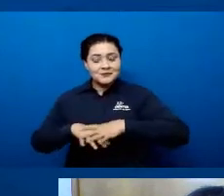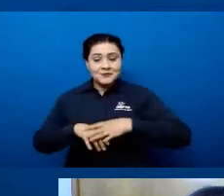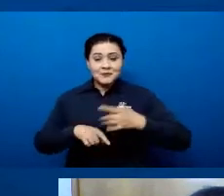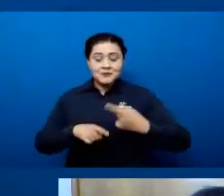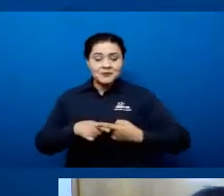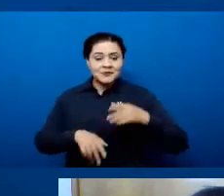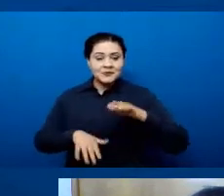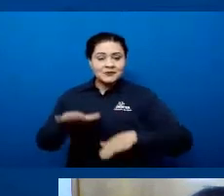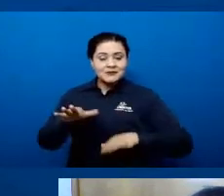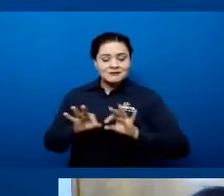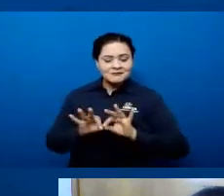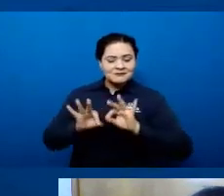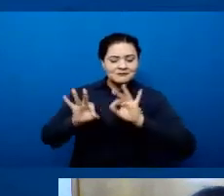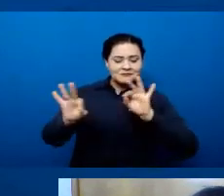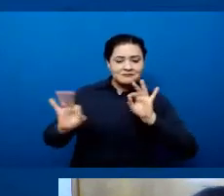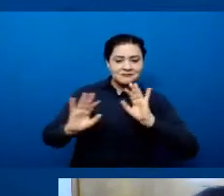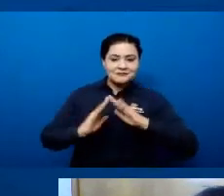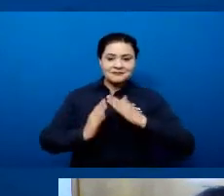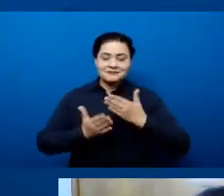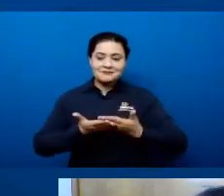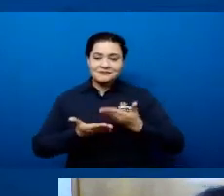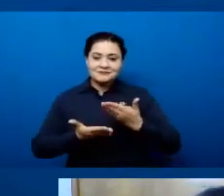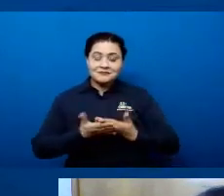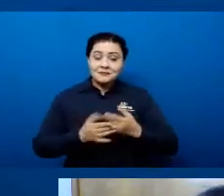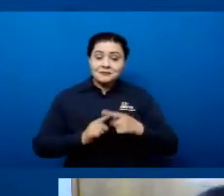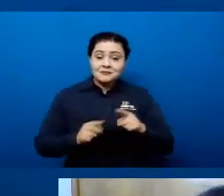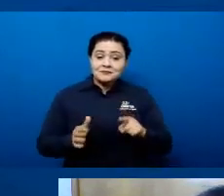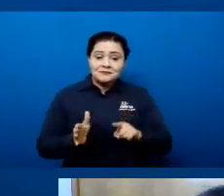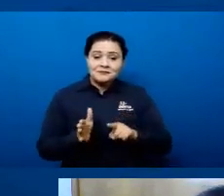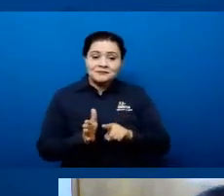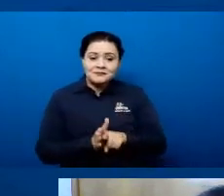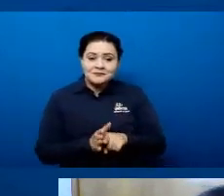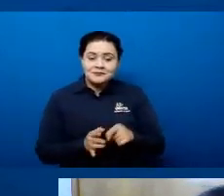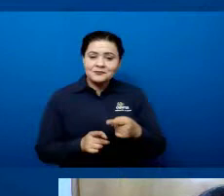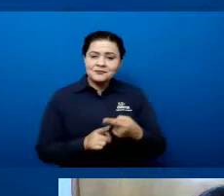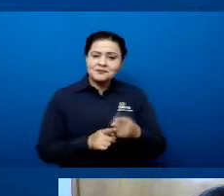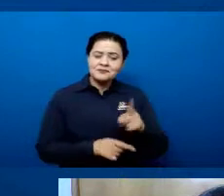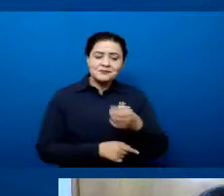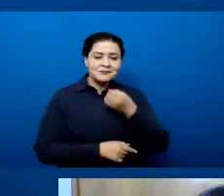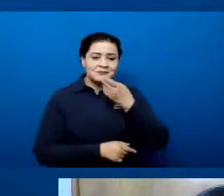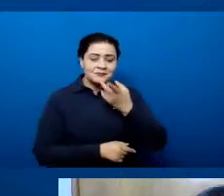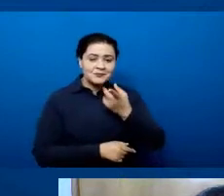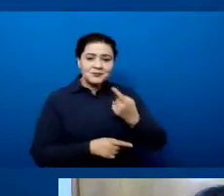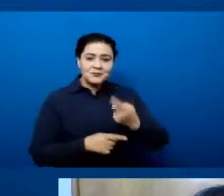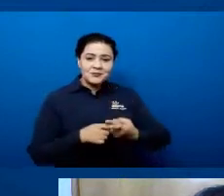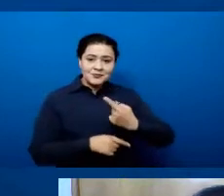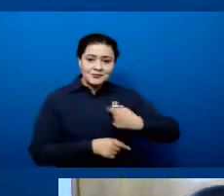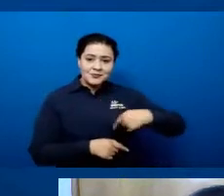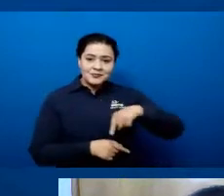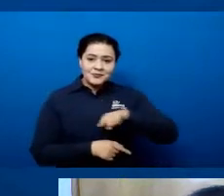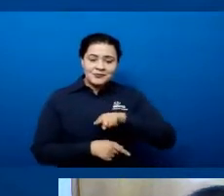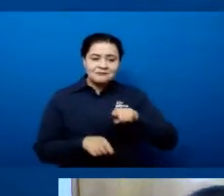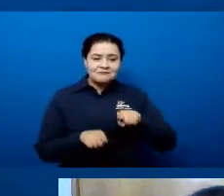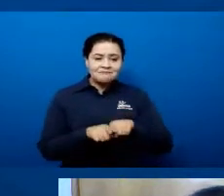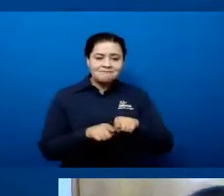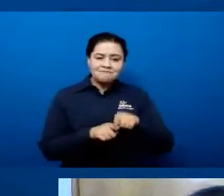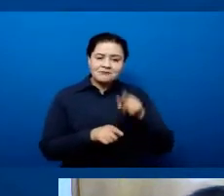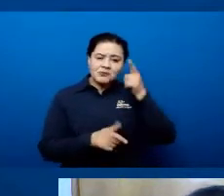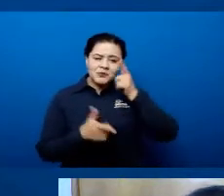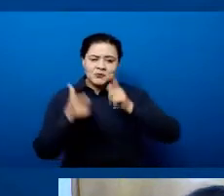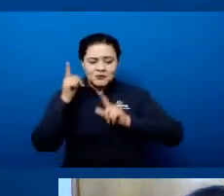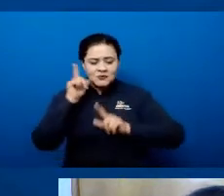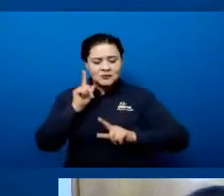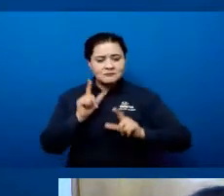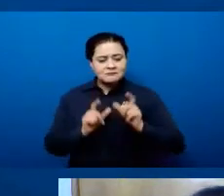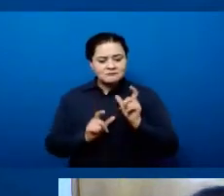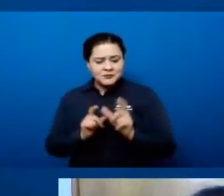vezes distancia-se da escola, né? A gente tem aqui a gente perguntando. Davi, é muito bom quando a gente materializa, né,